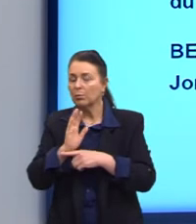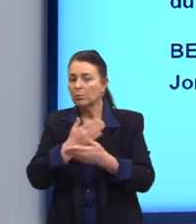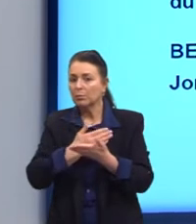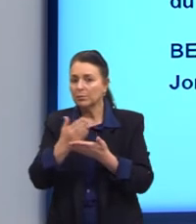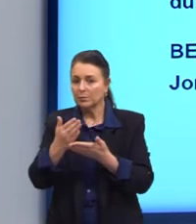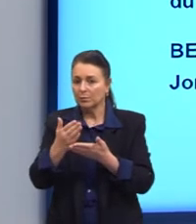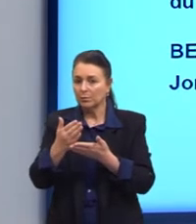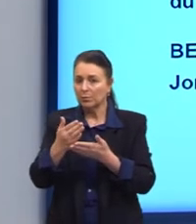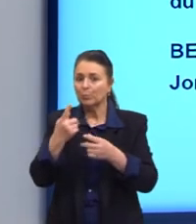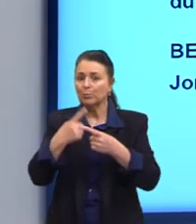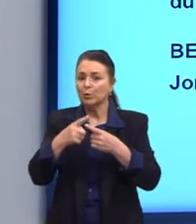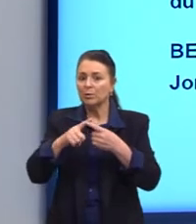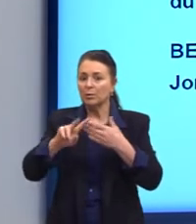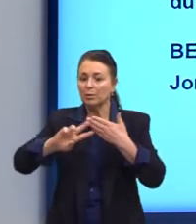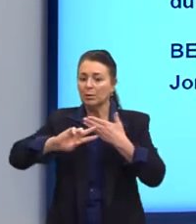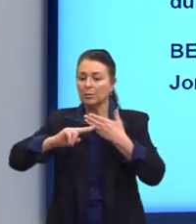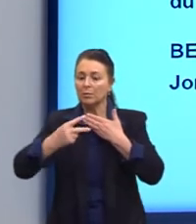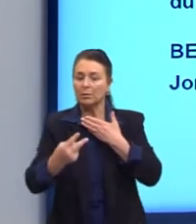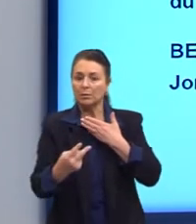circunstâncias conceituando